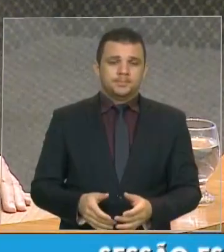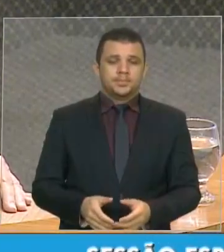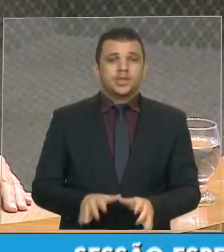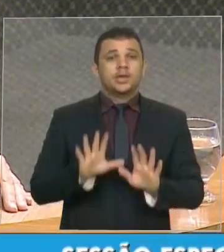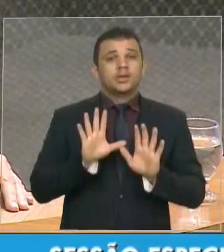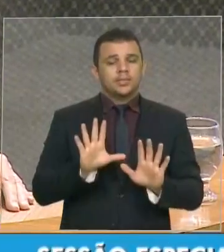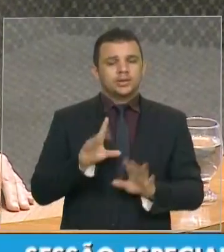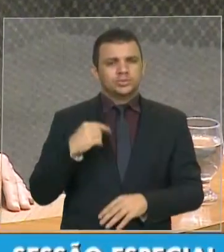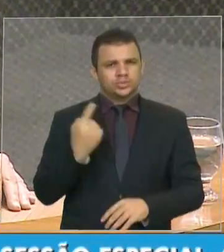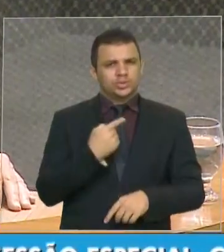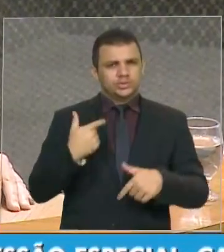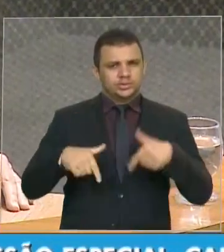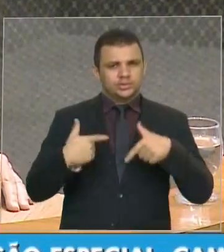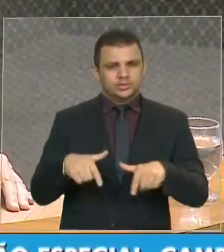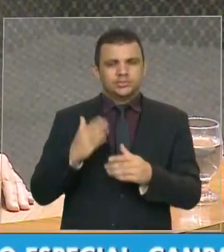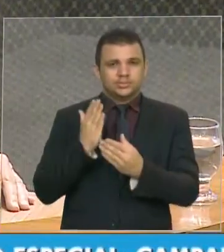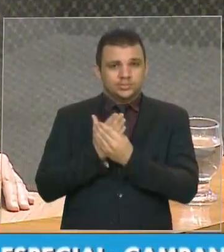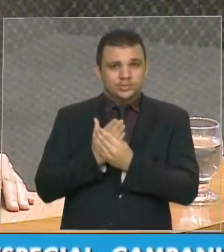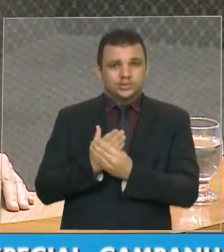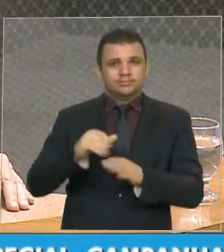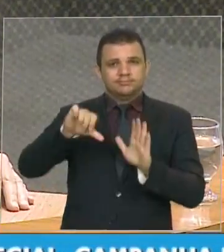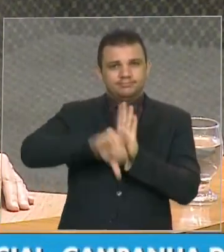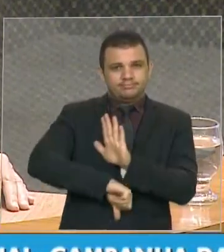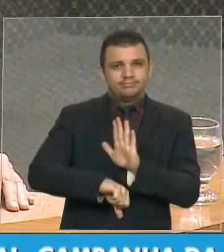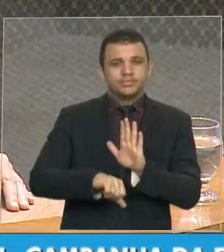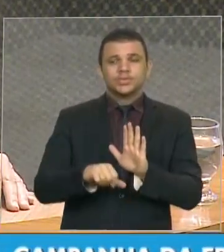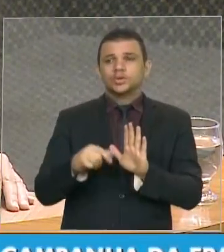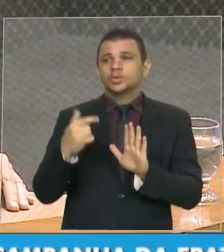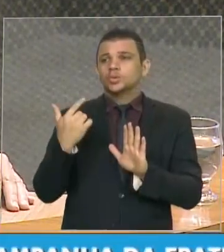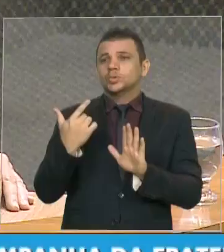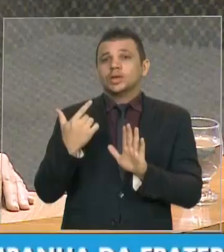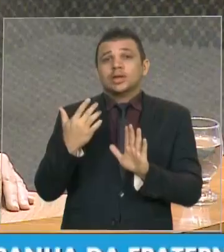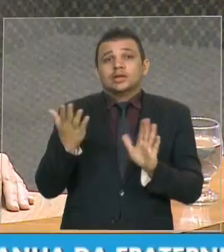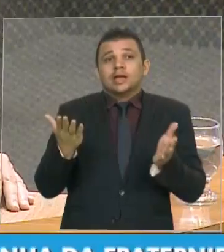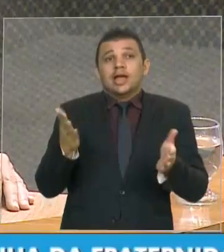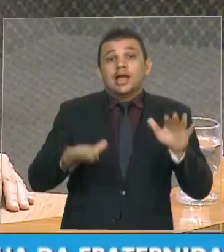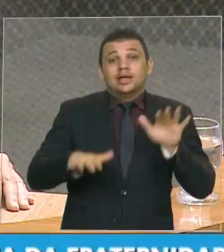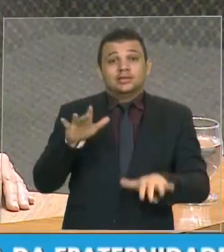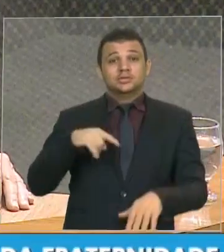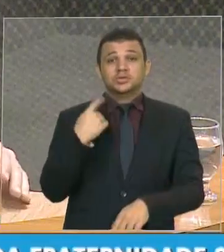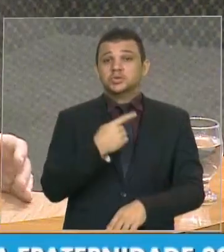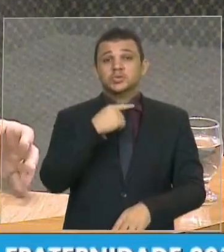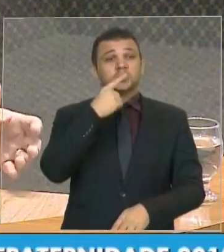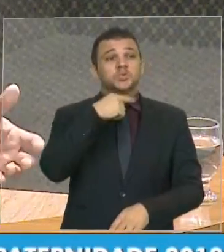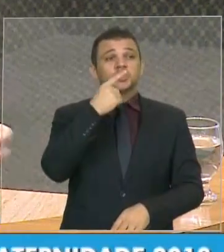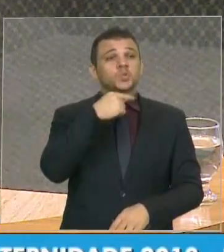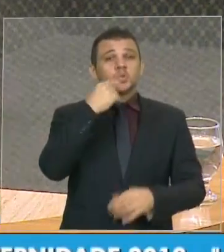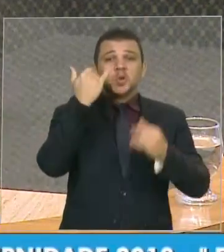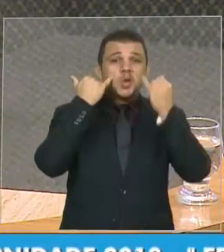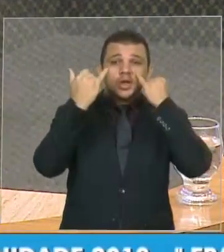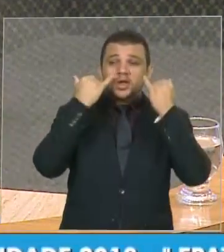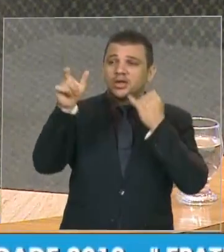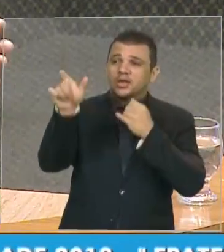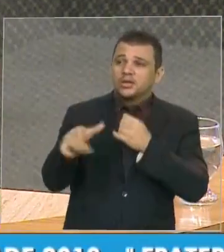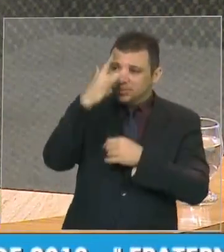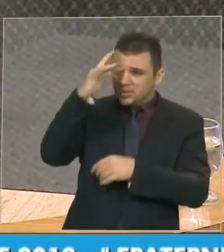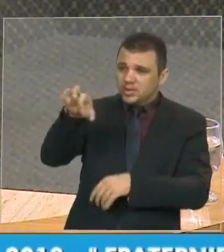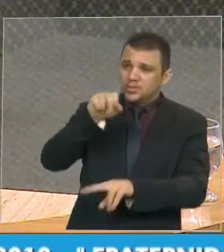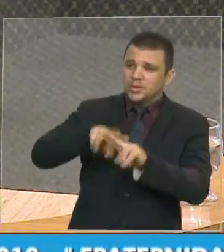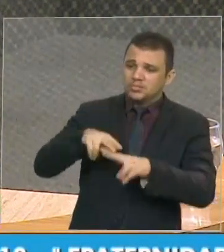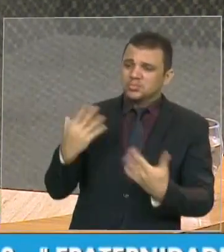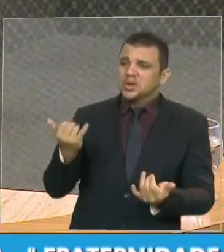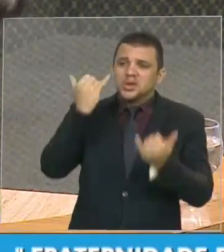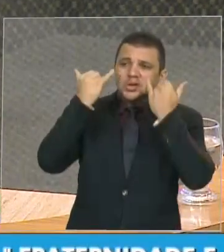processos criminais, nós não temos sequer dados relativos àquela pessoa. Então, tudo isso está sendo trabalhado. Então, fechando